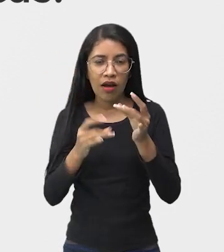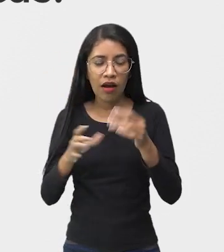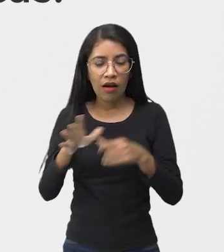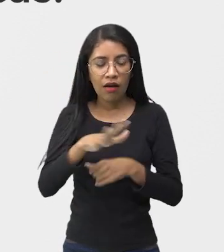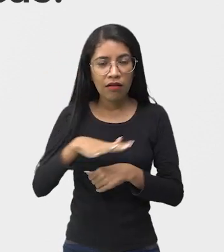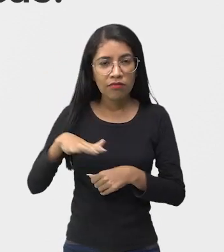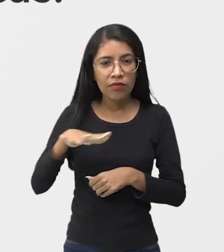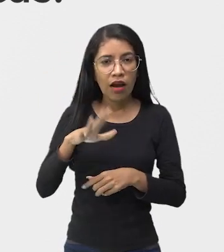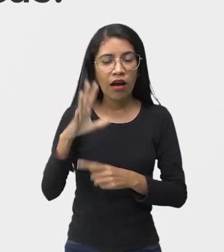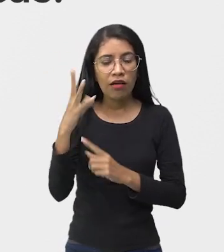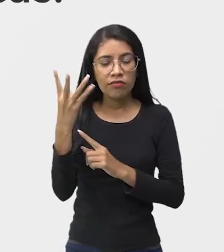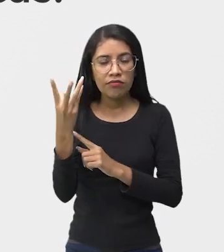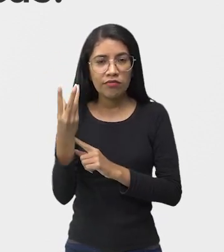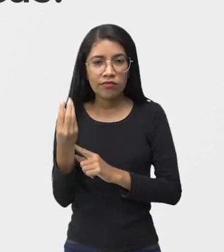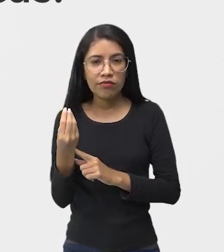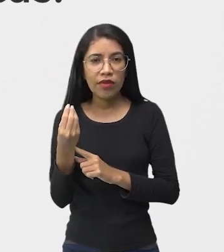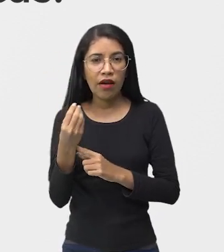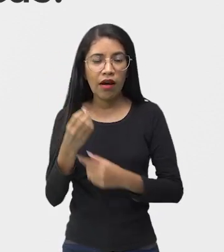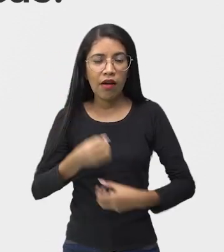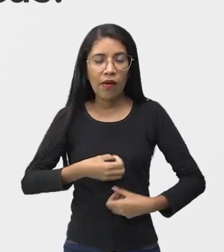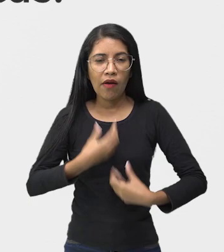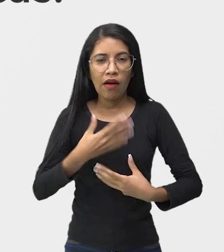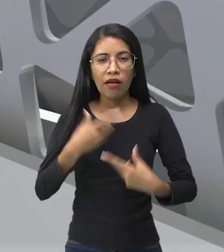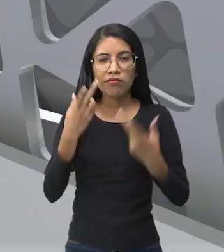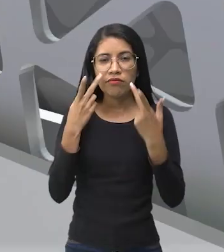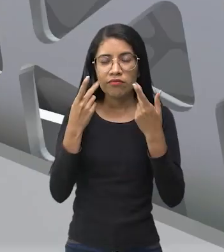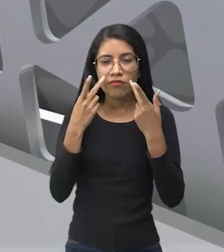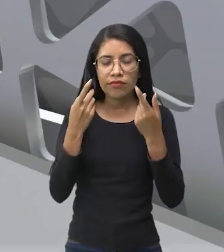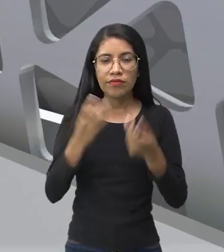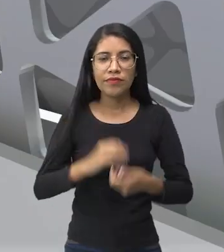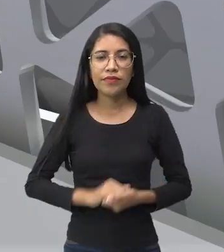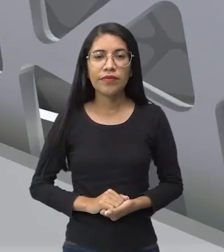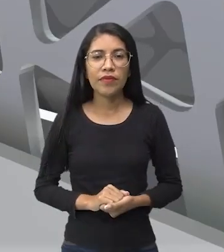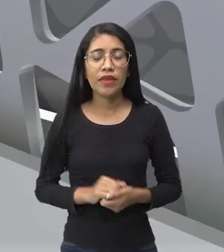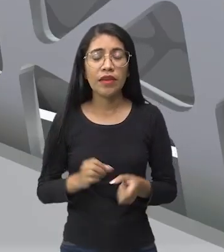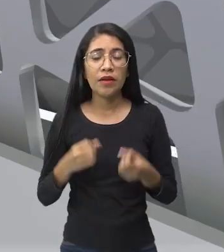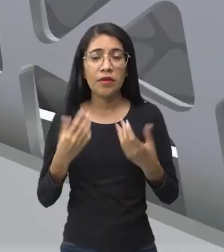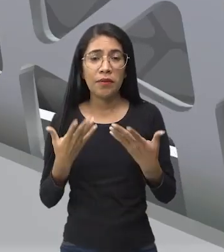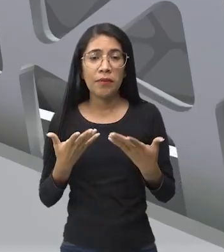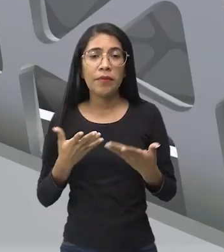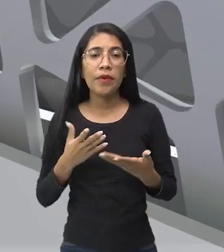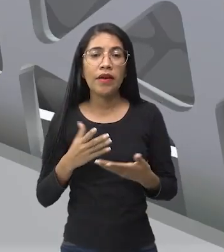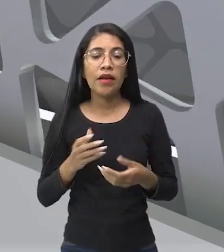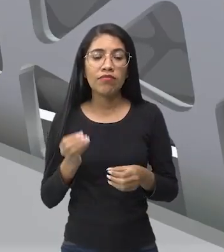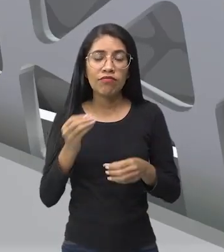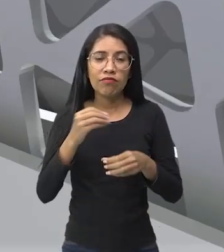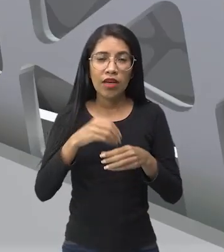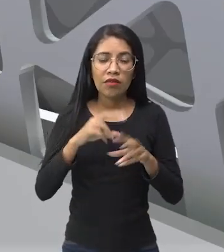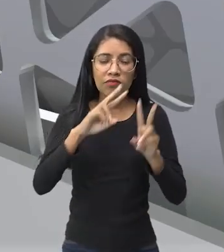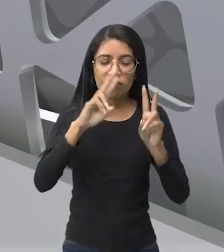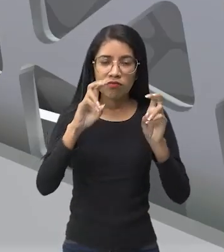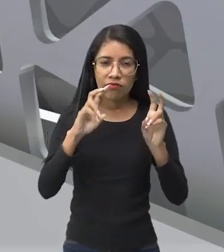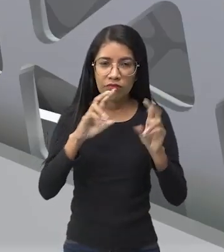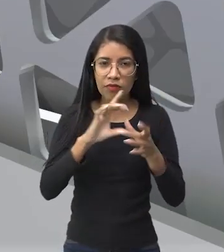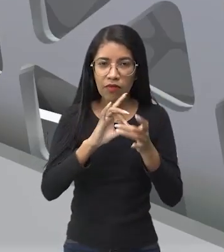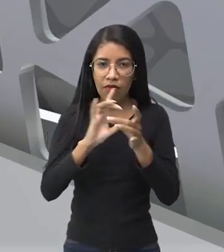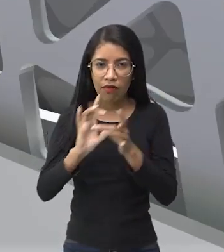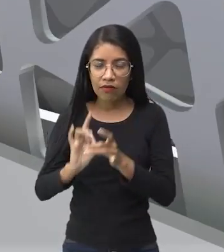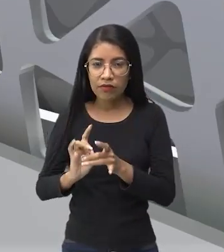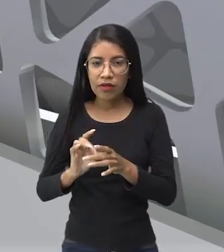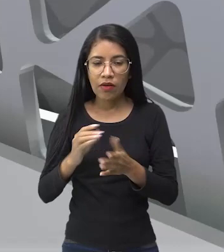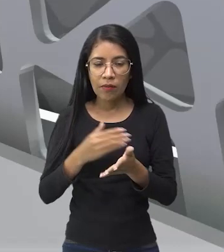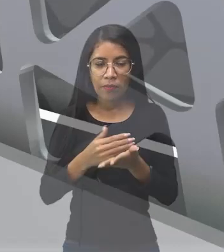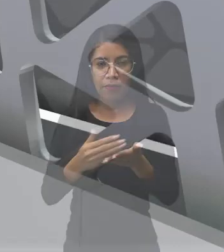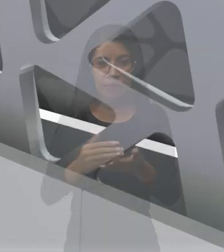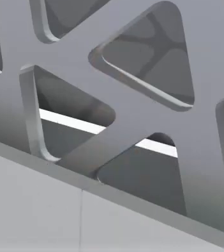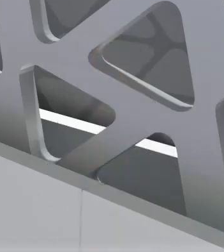espaços sociais da arte, expressões cênicas. Muito bem, então, dentro desse contexto, vamos dar